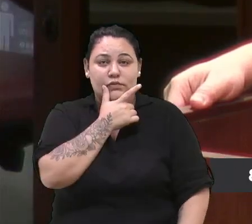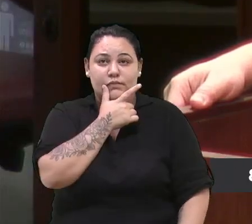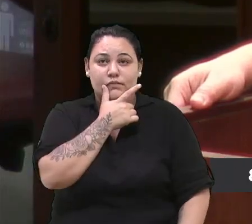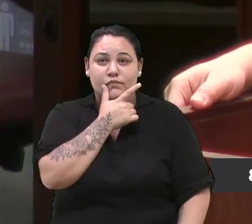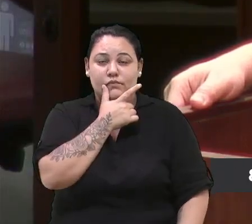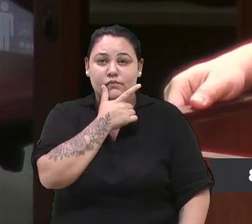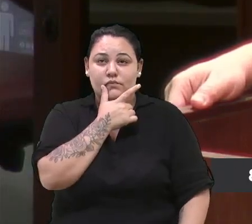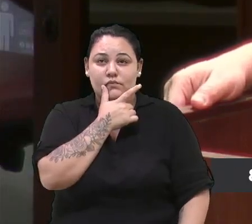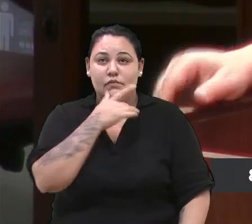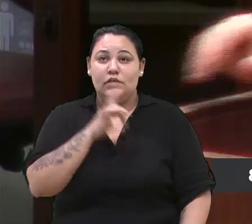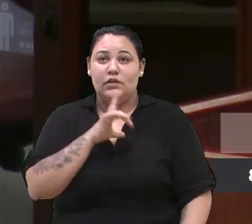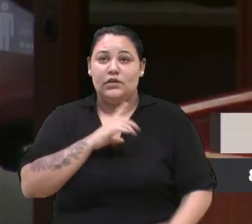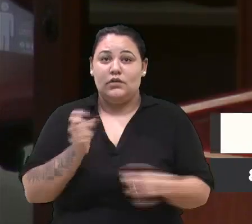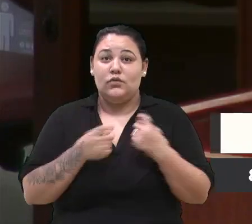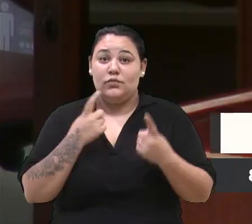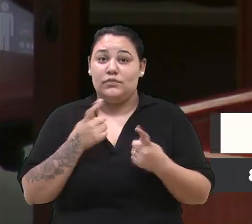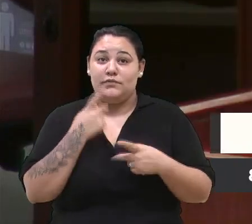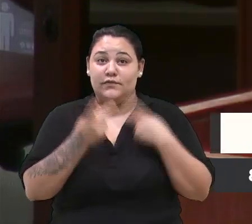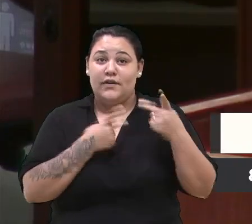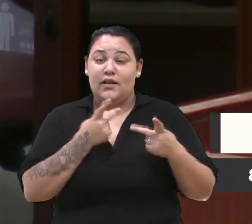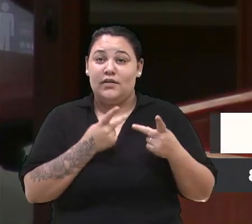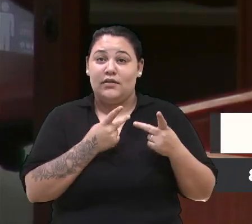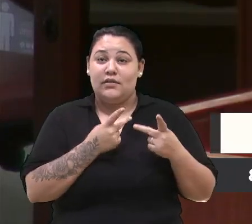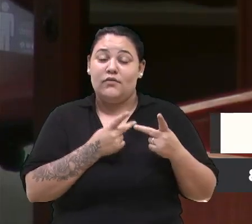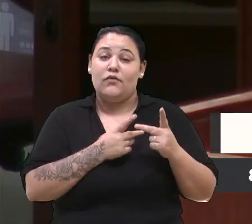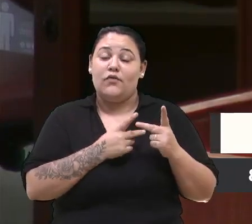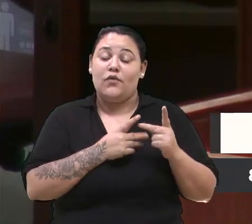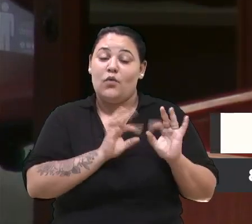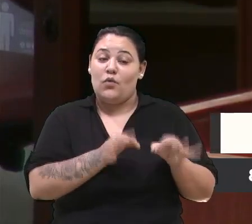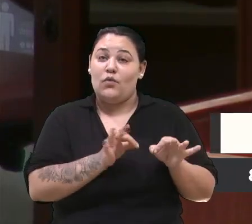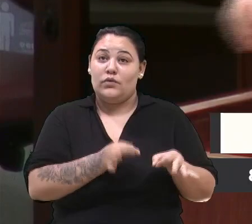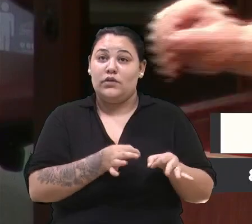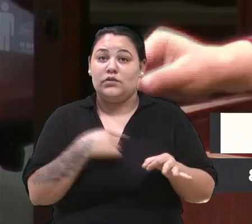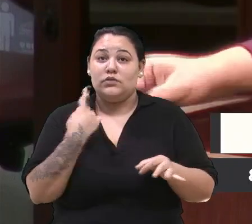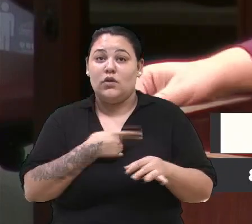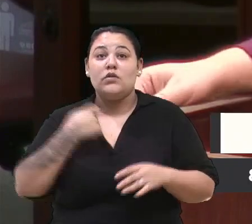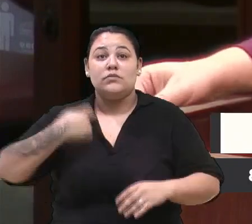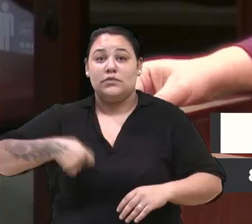partes da sua fala que eu vou concordar e a gente precisa realmente debater. E aí,